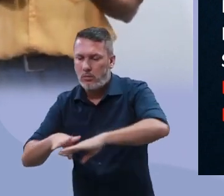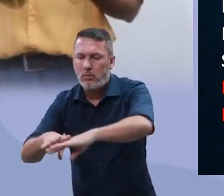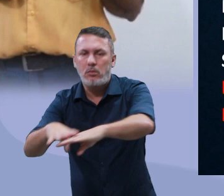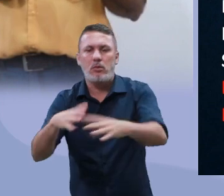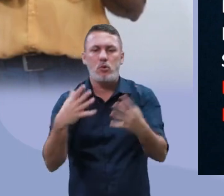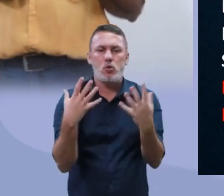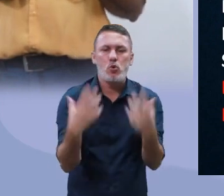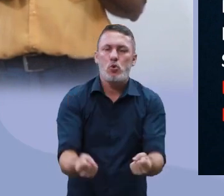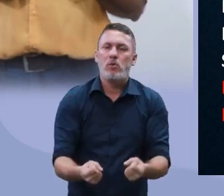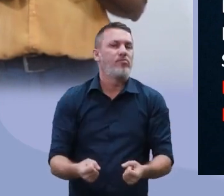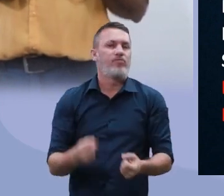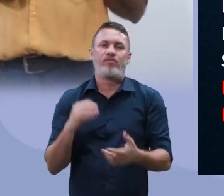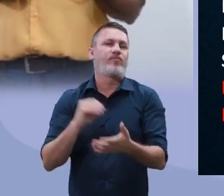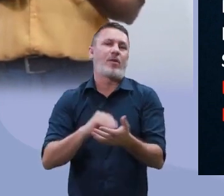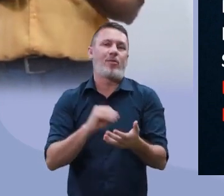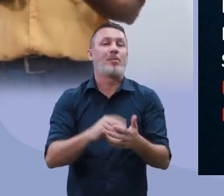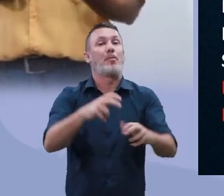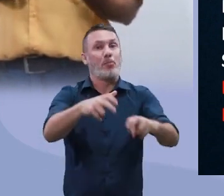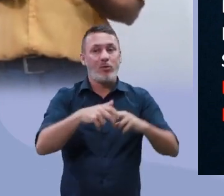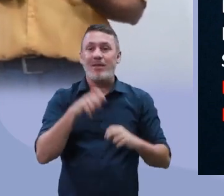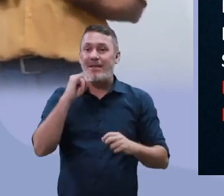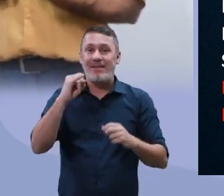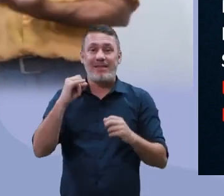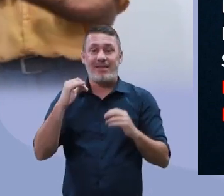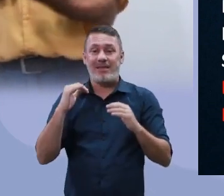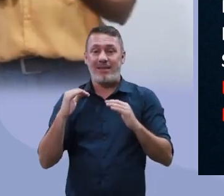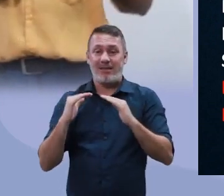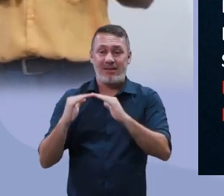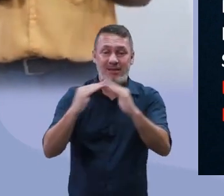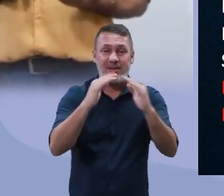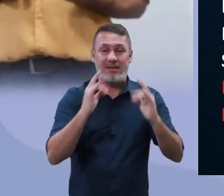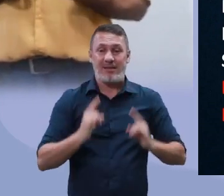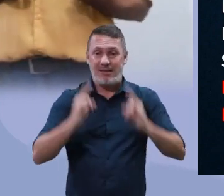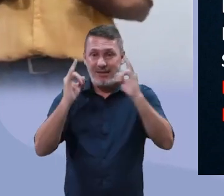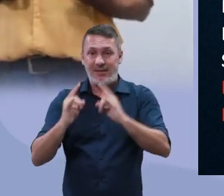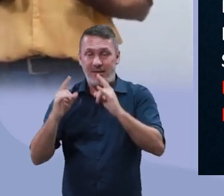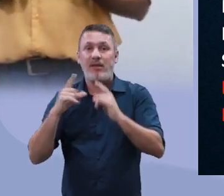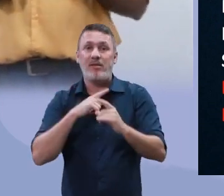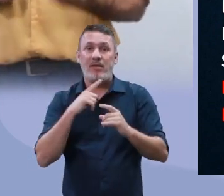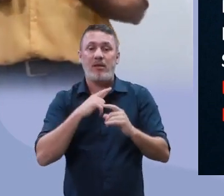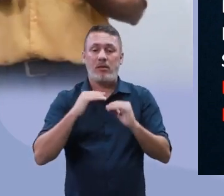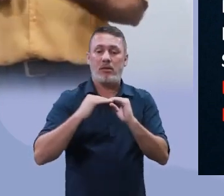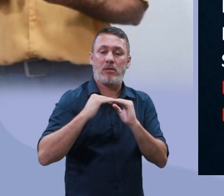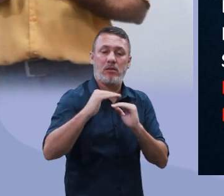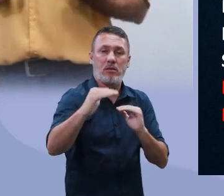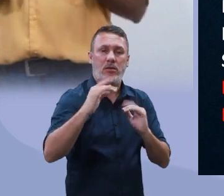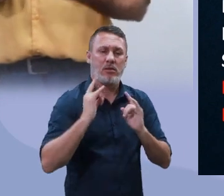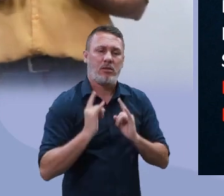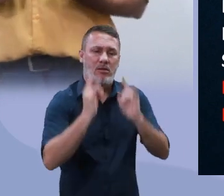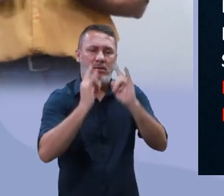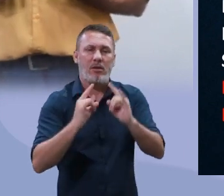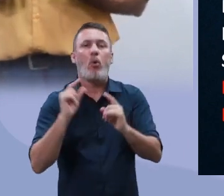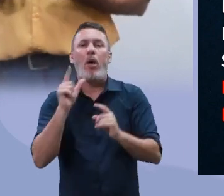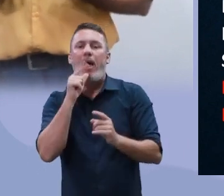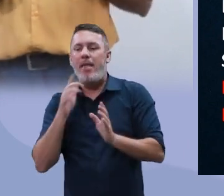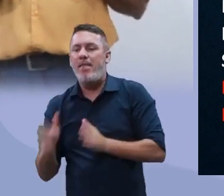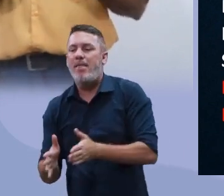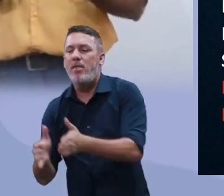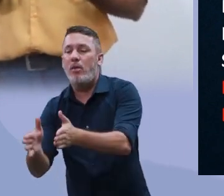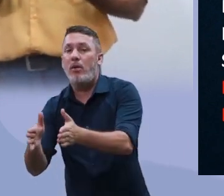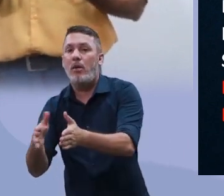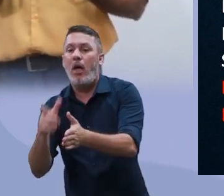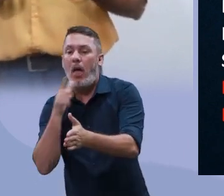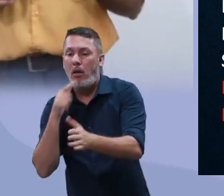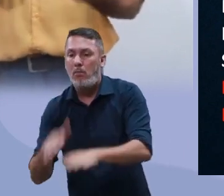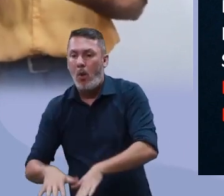E aí é quando as cidades, por se estruturarem no entorno de planícies aluviais em bacias hidrográficas, o que